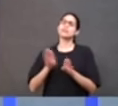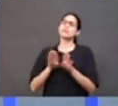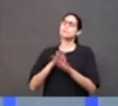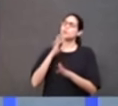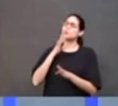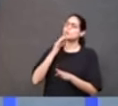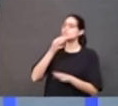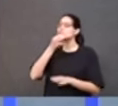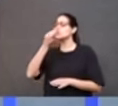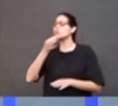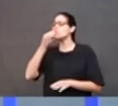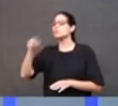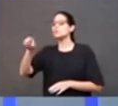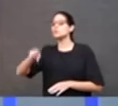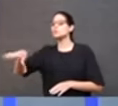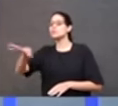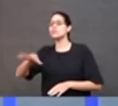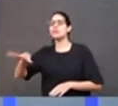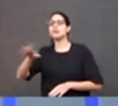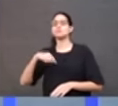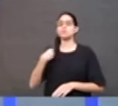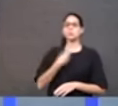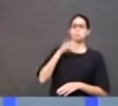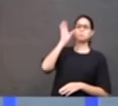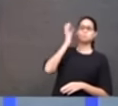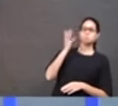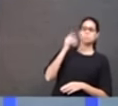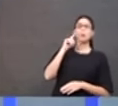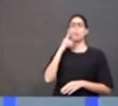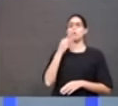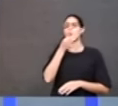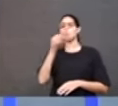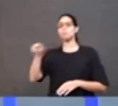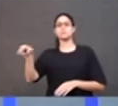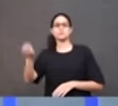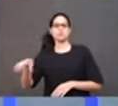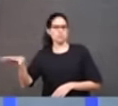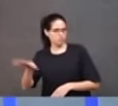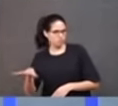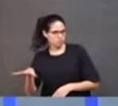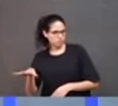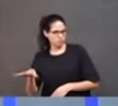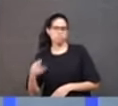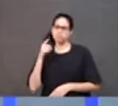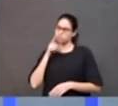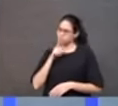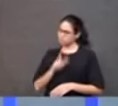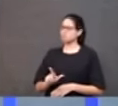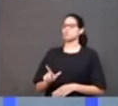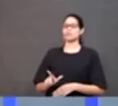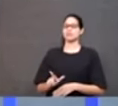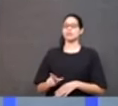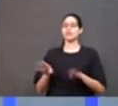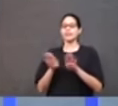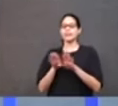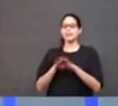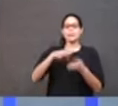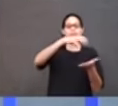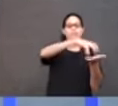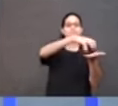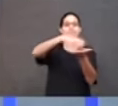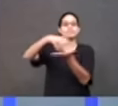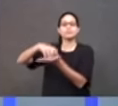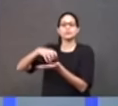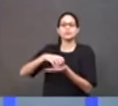em várias das nossas decisões, que nós possamos entender demandas específicas de setores que às vezes ficam excluídos da